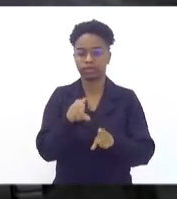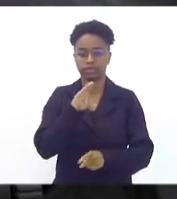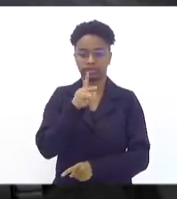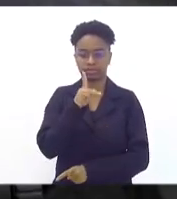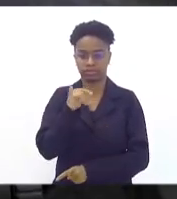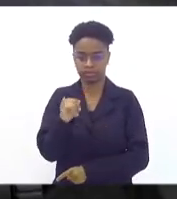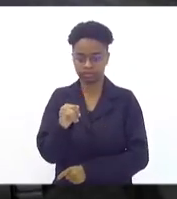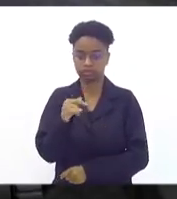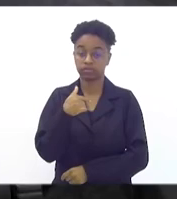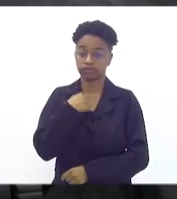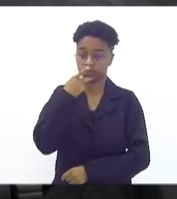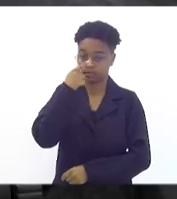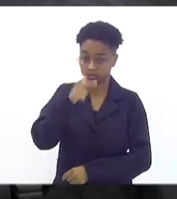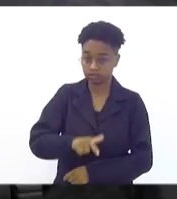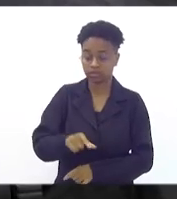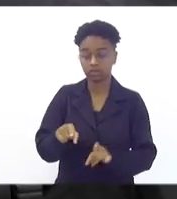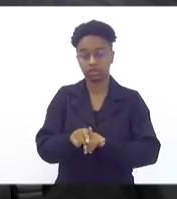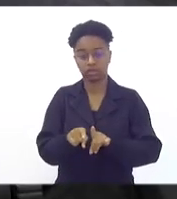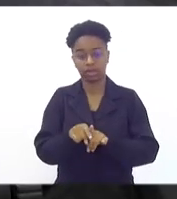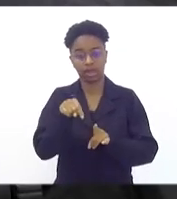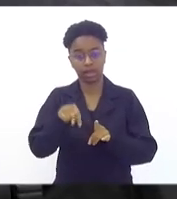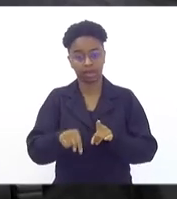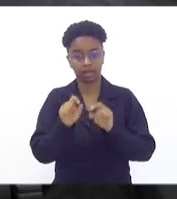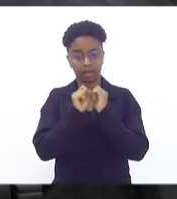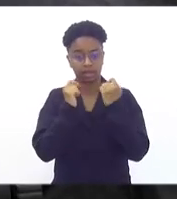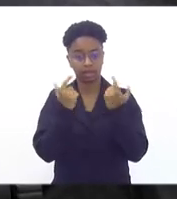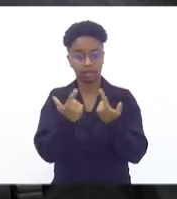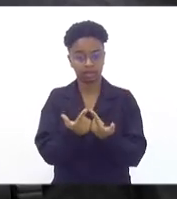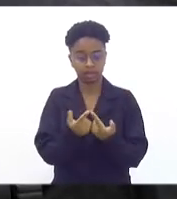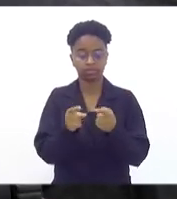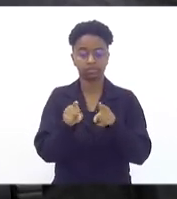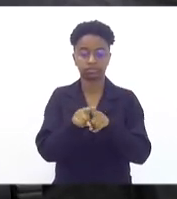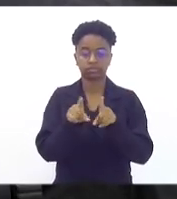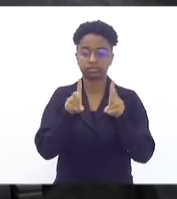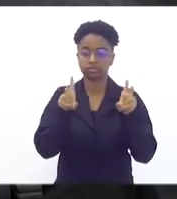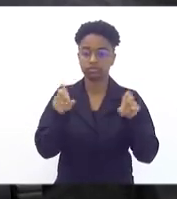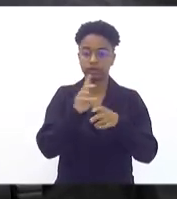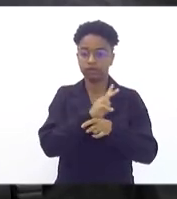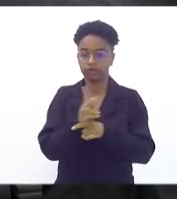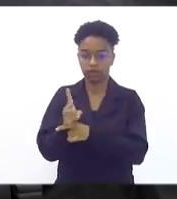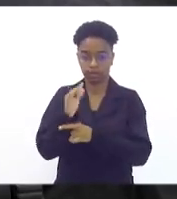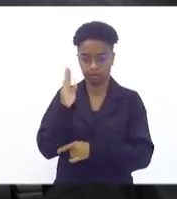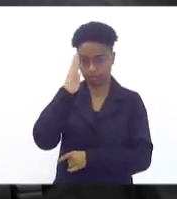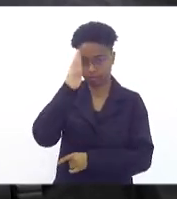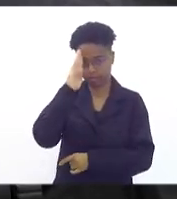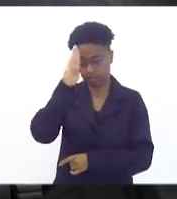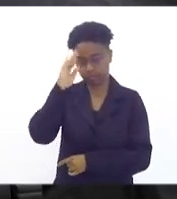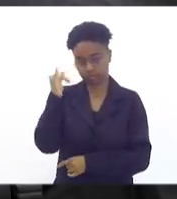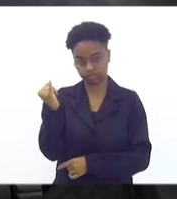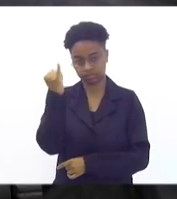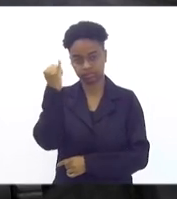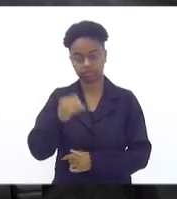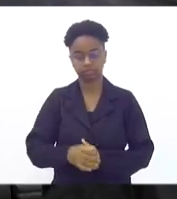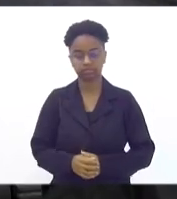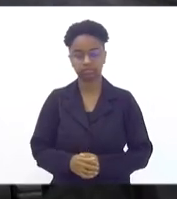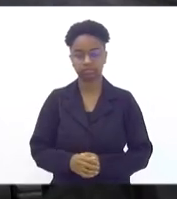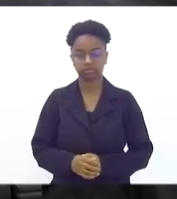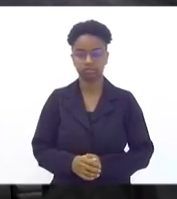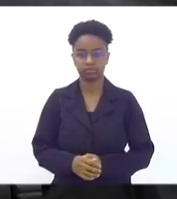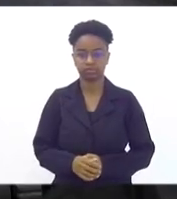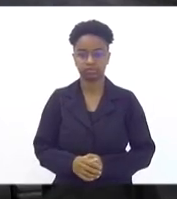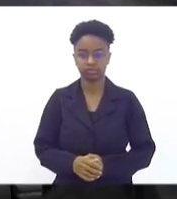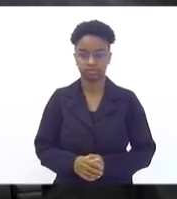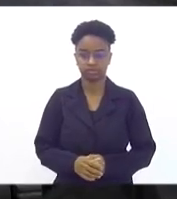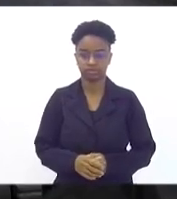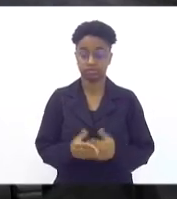e Eu repito investimento desse Parlamento nesse Nesse quesito fiscalização é fundamental passo agora para a questão